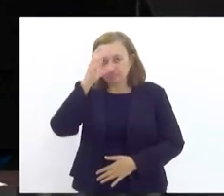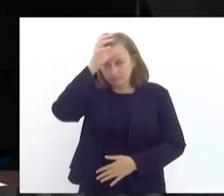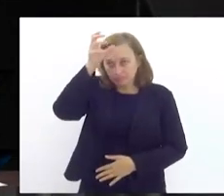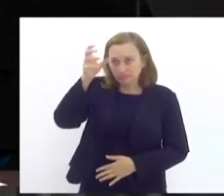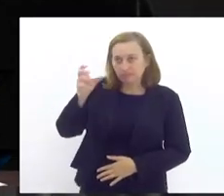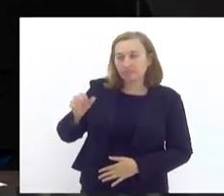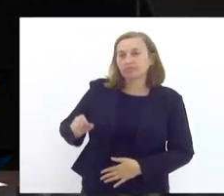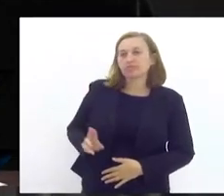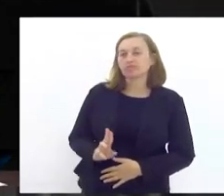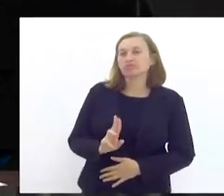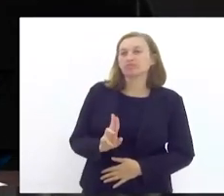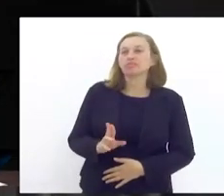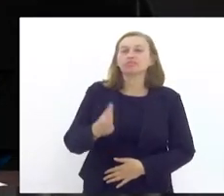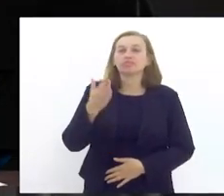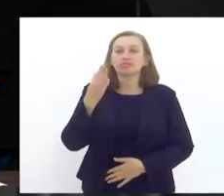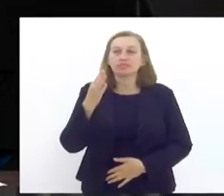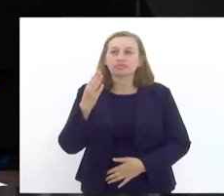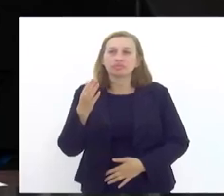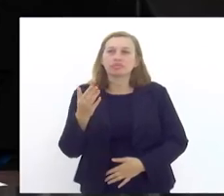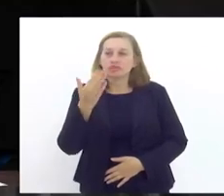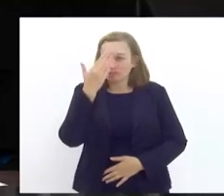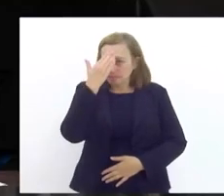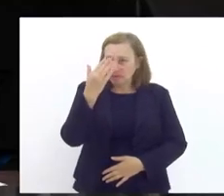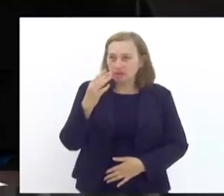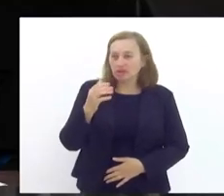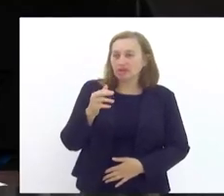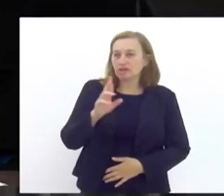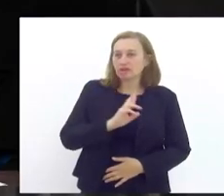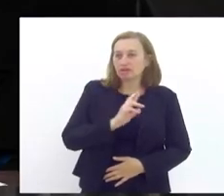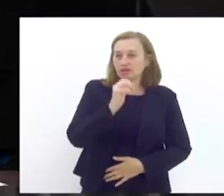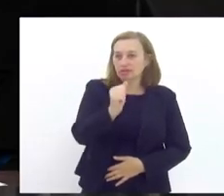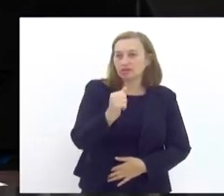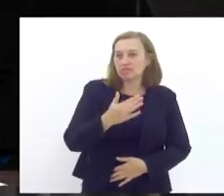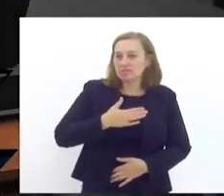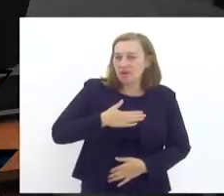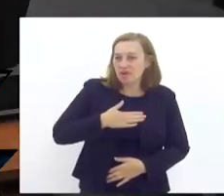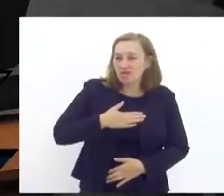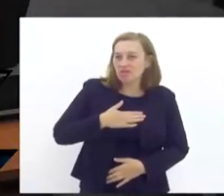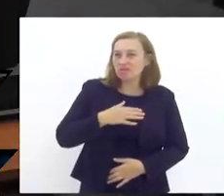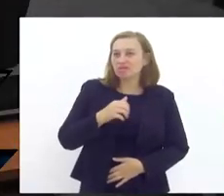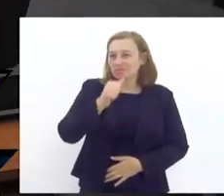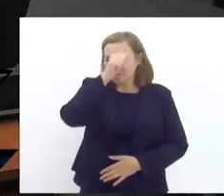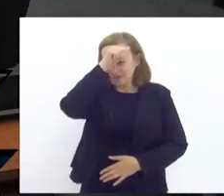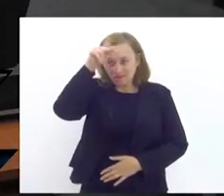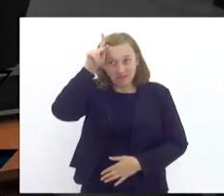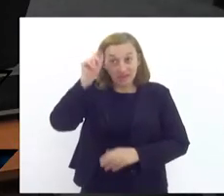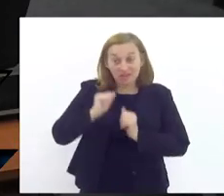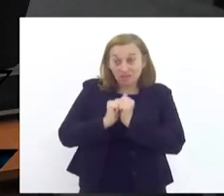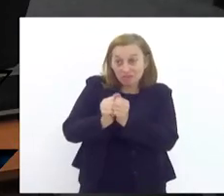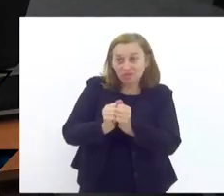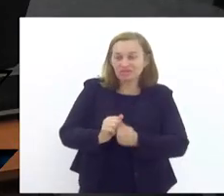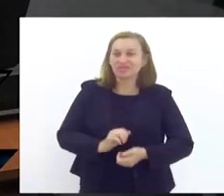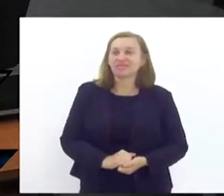Portugal Sargento valeu Rodrigo Amorim meu Prefeito tamo junto